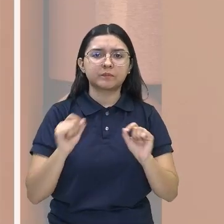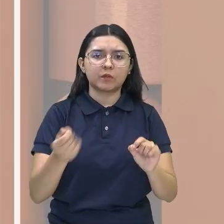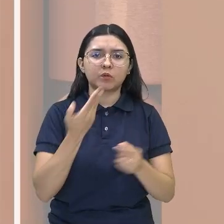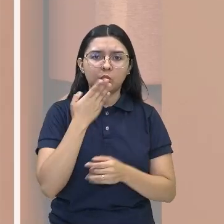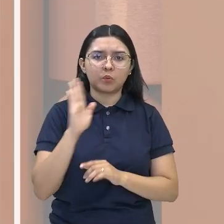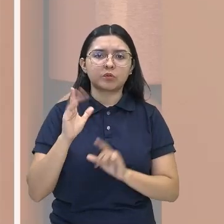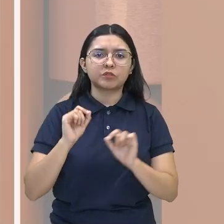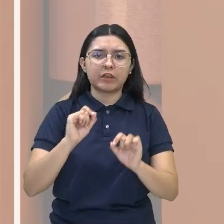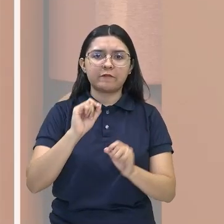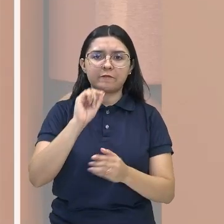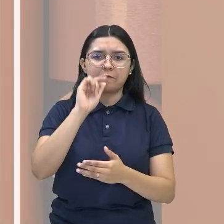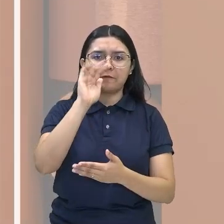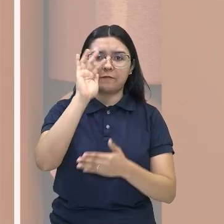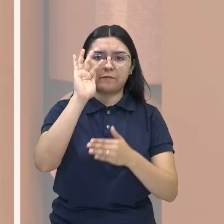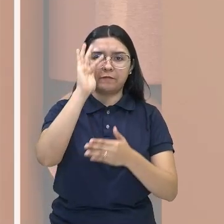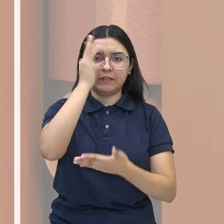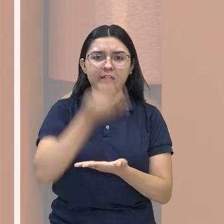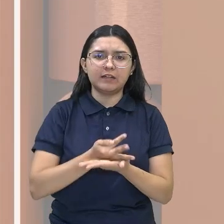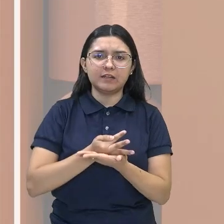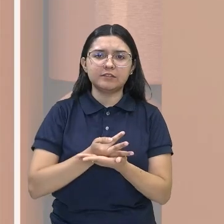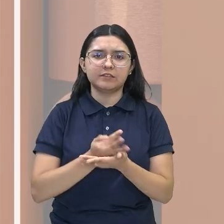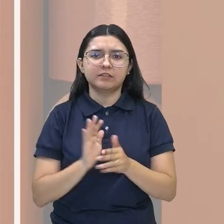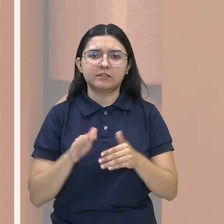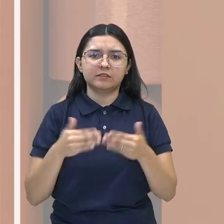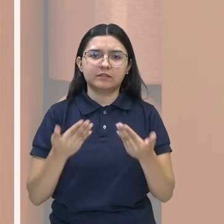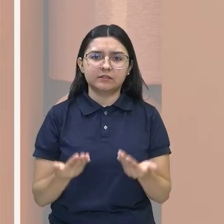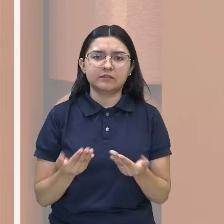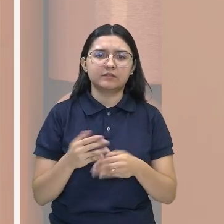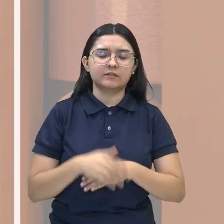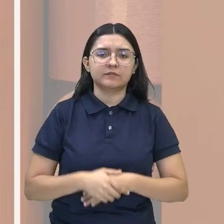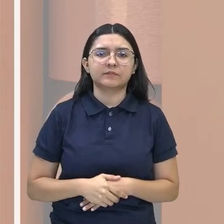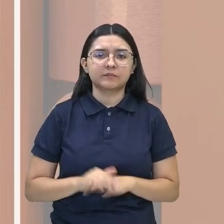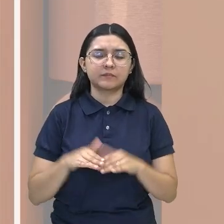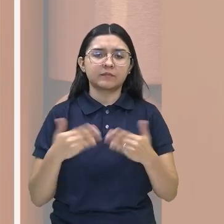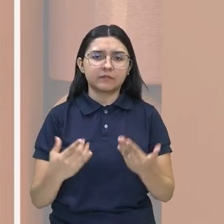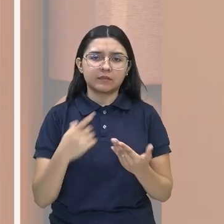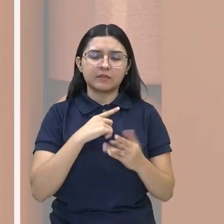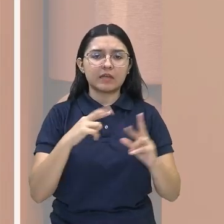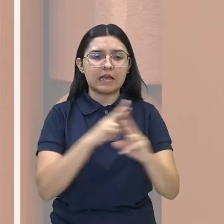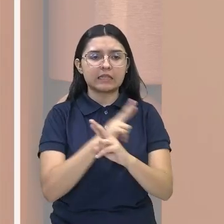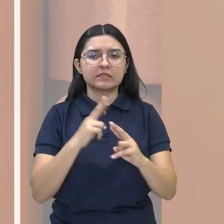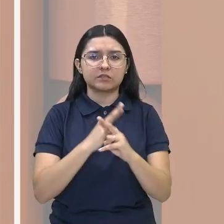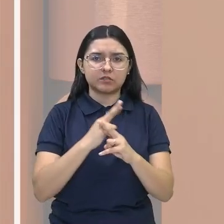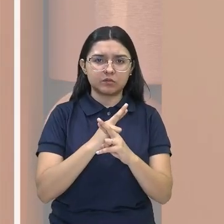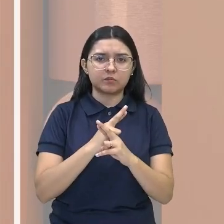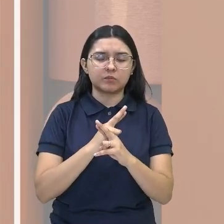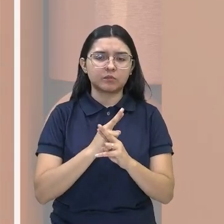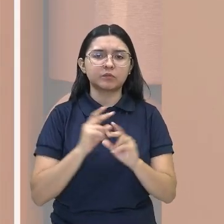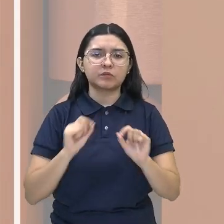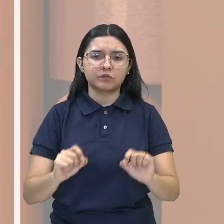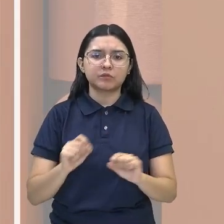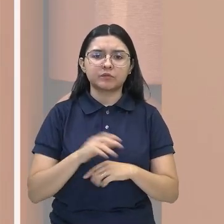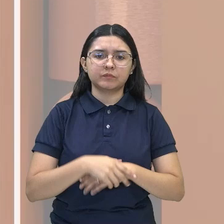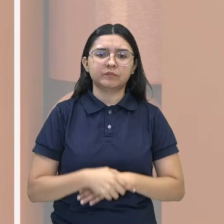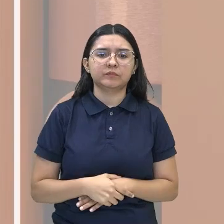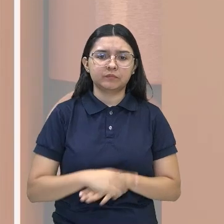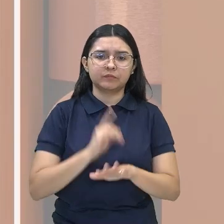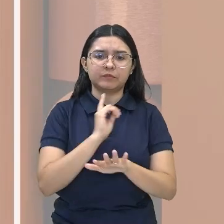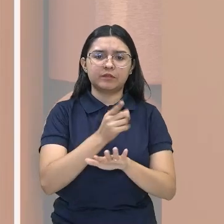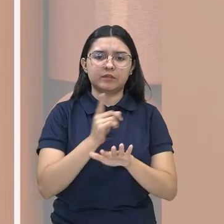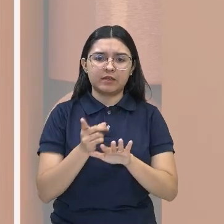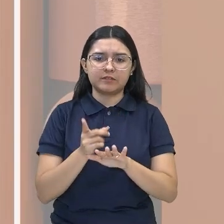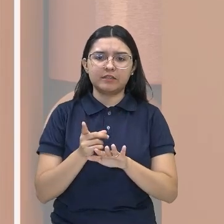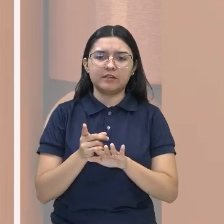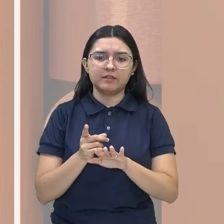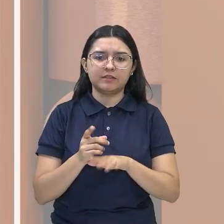de fidelidade. E essa relação entre senhores feudais, a gente vai dar o nome de vínculo